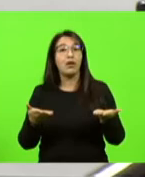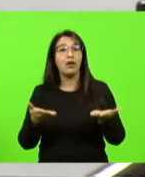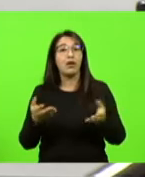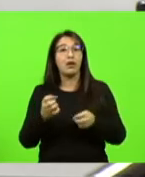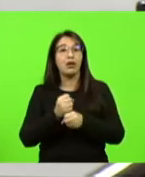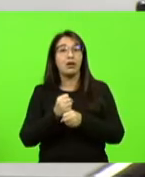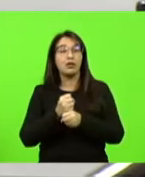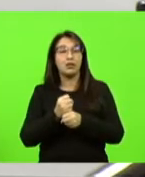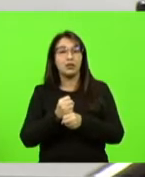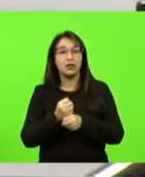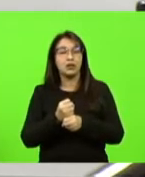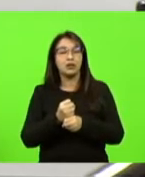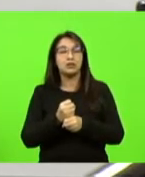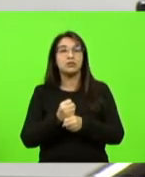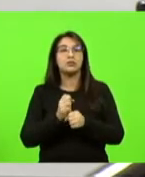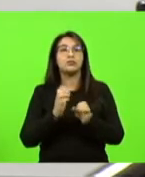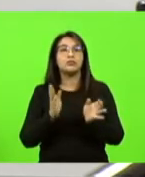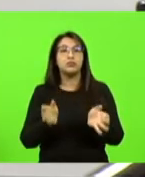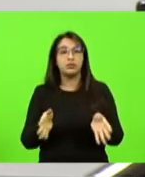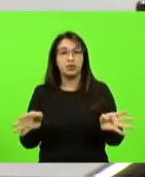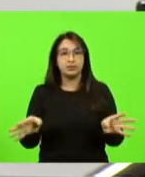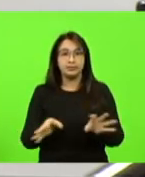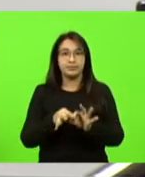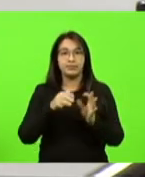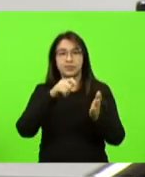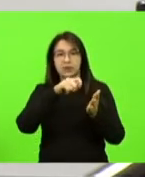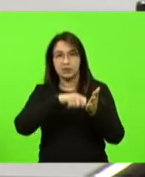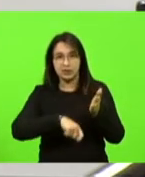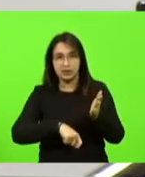depois de realizado o convênio, deputado Ivan Assinado,